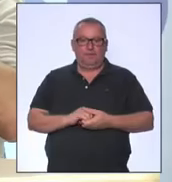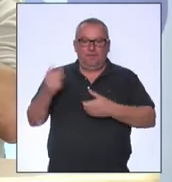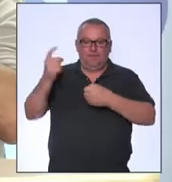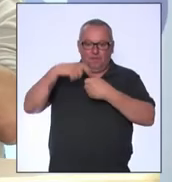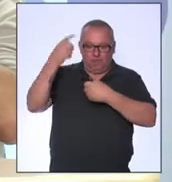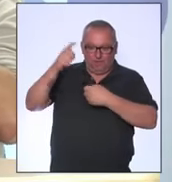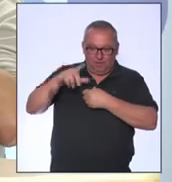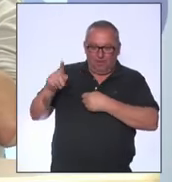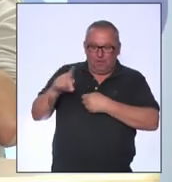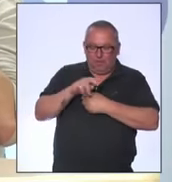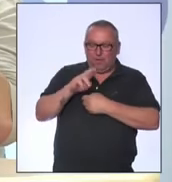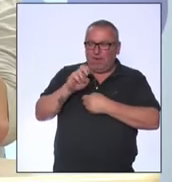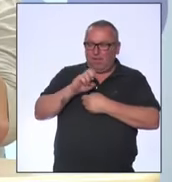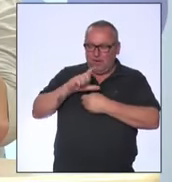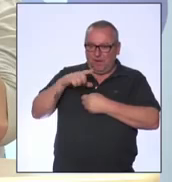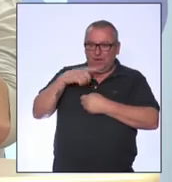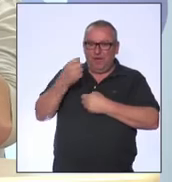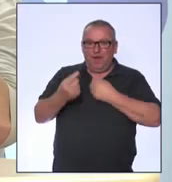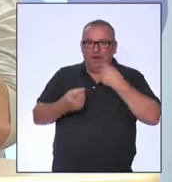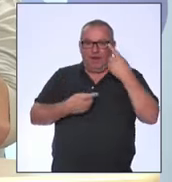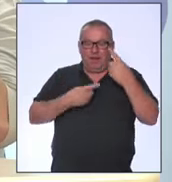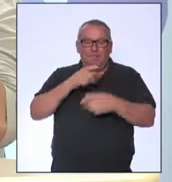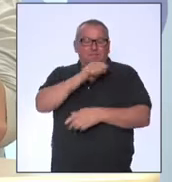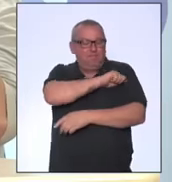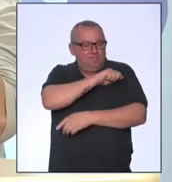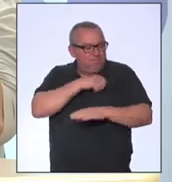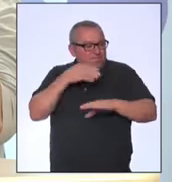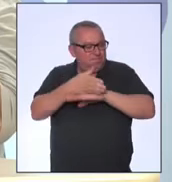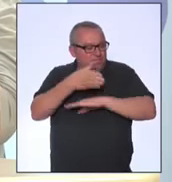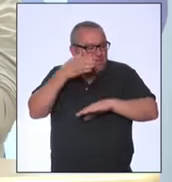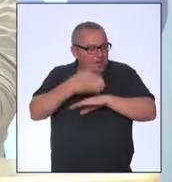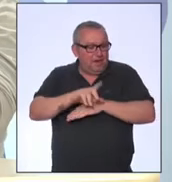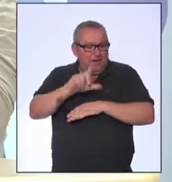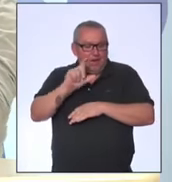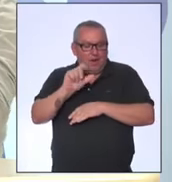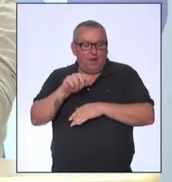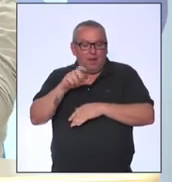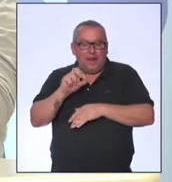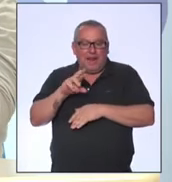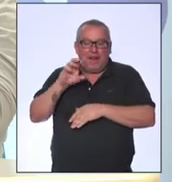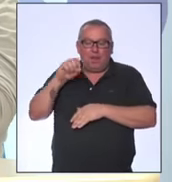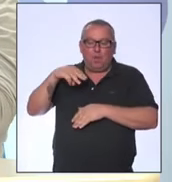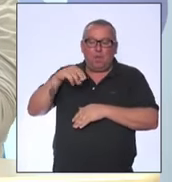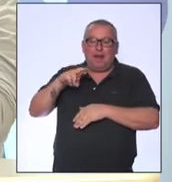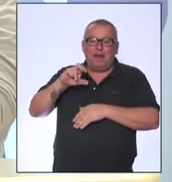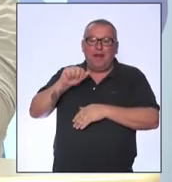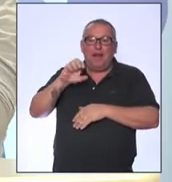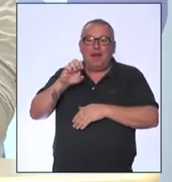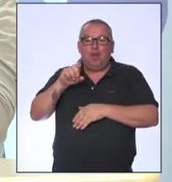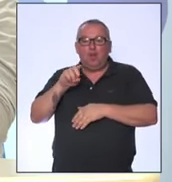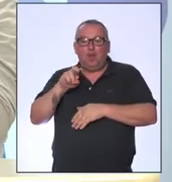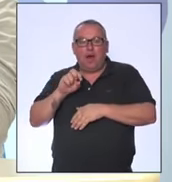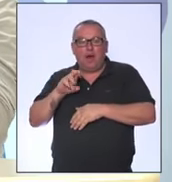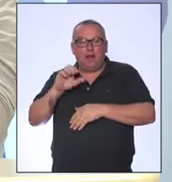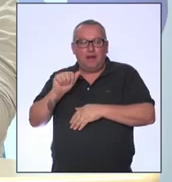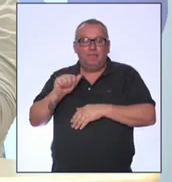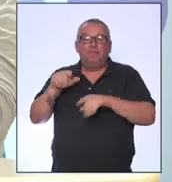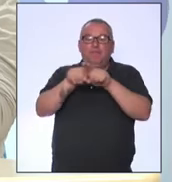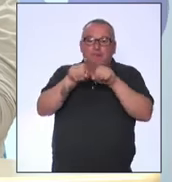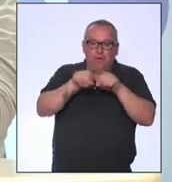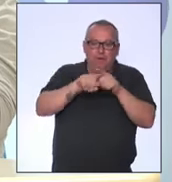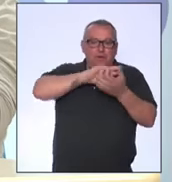Retornamos aqui, professor Rafael. Temos já alguns alunos participando: Leonardo, Maria Eduarda, Rebeca, o Cauê. A